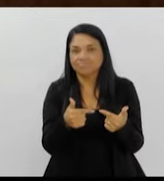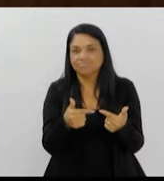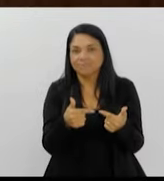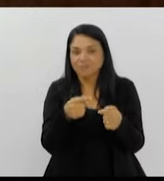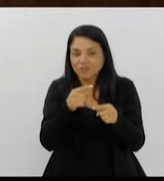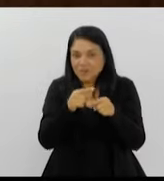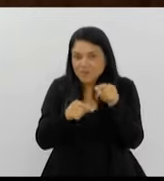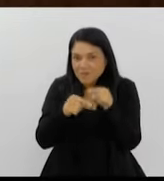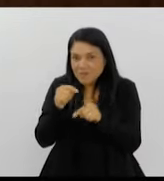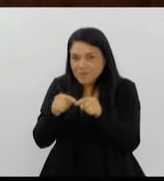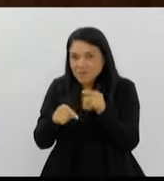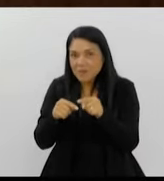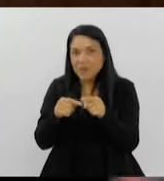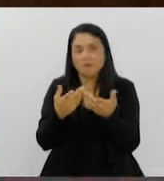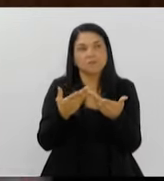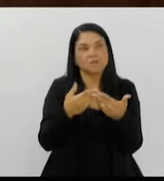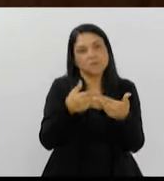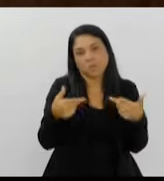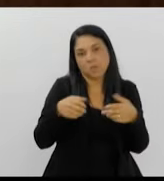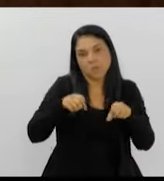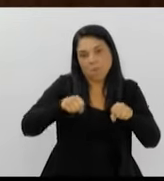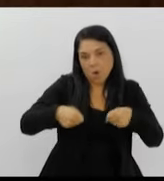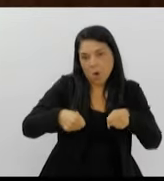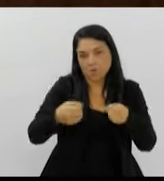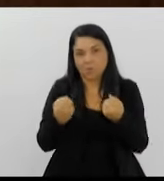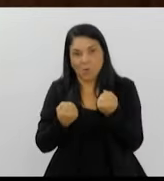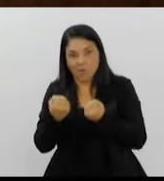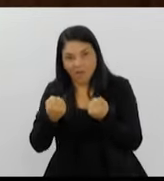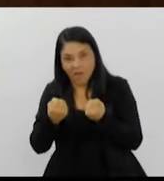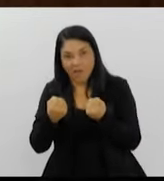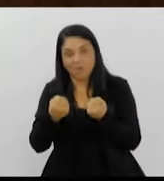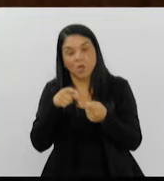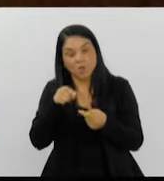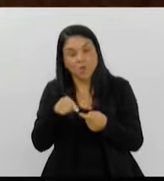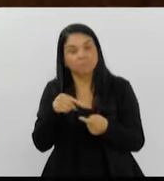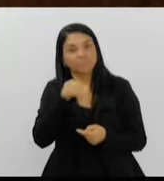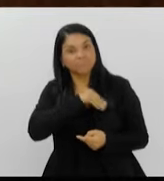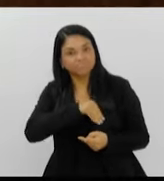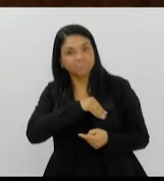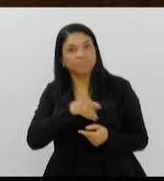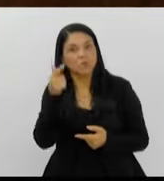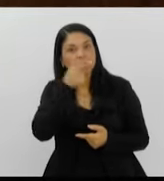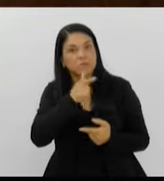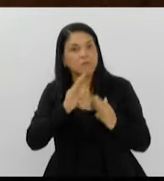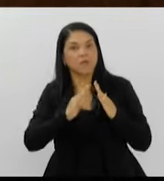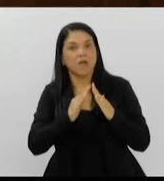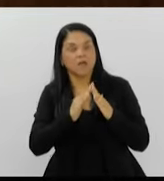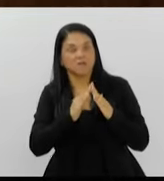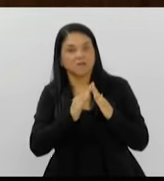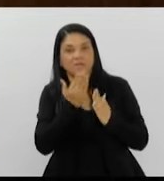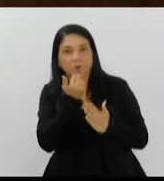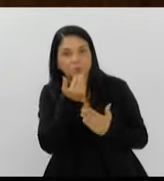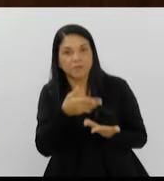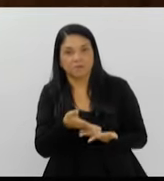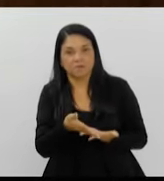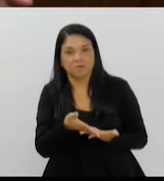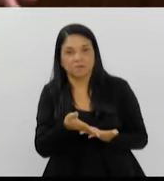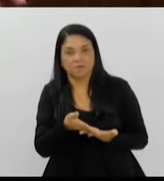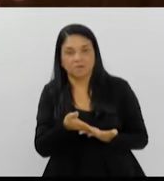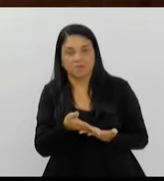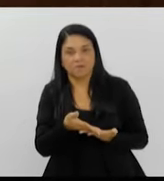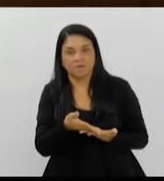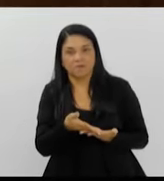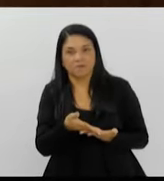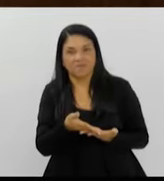trabalho seja sua mercadoria seja sua moto seu carro é o seu sustento é isso fazer pela Segurança Pública do Rio pela ordem